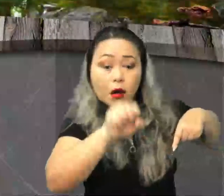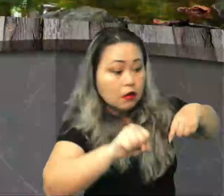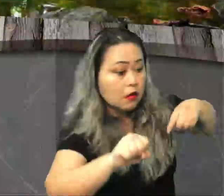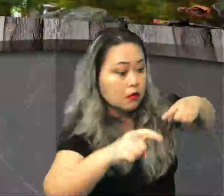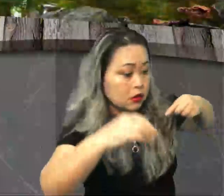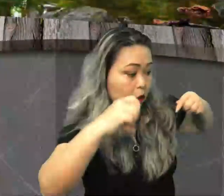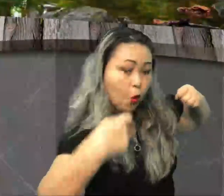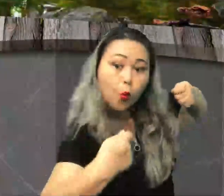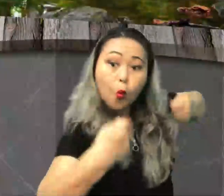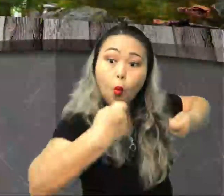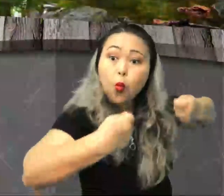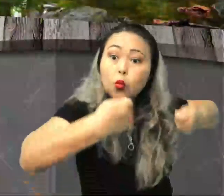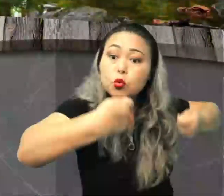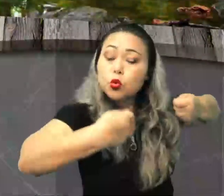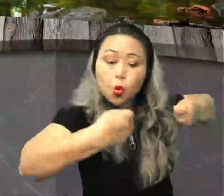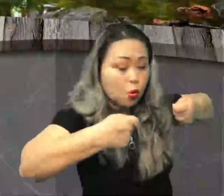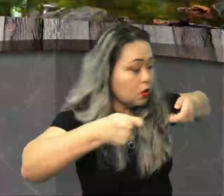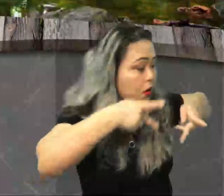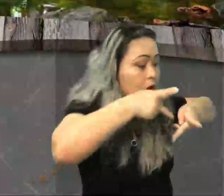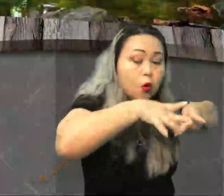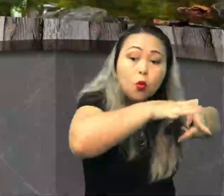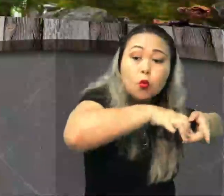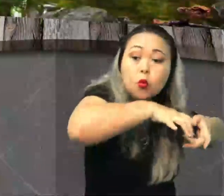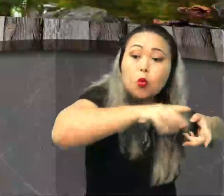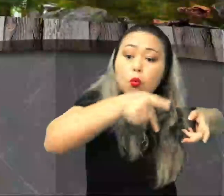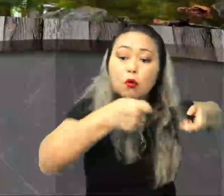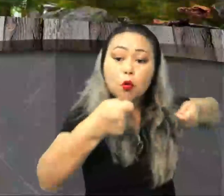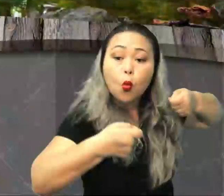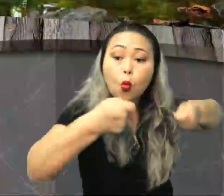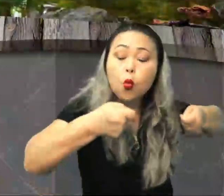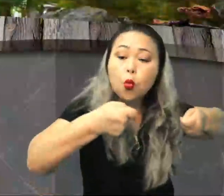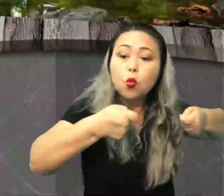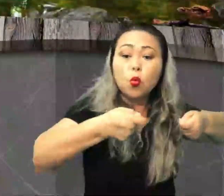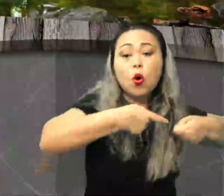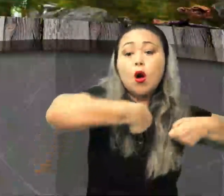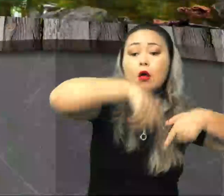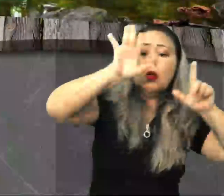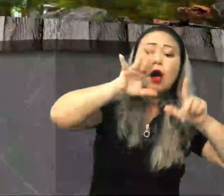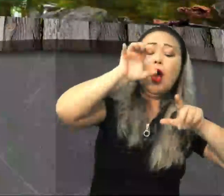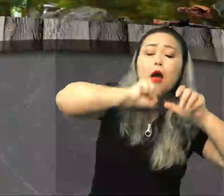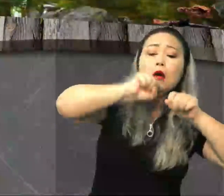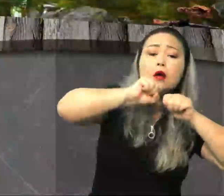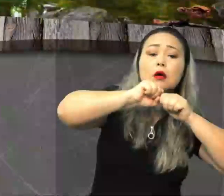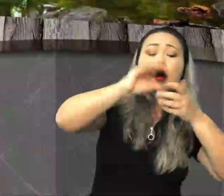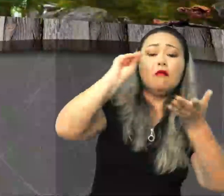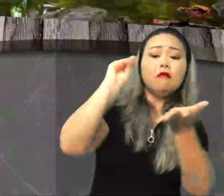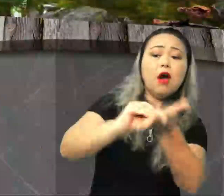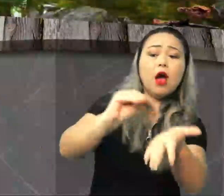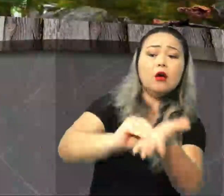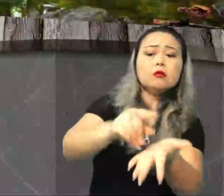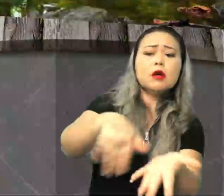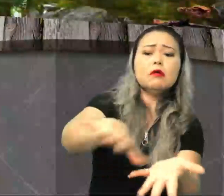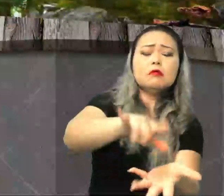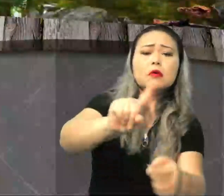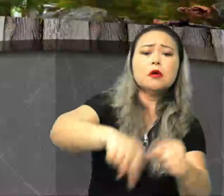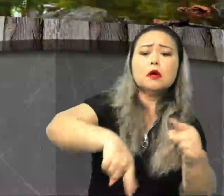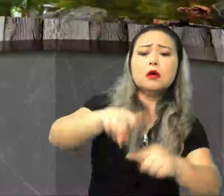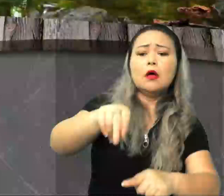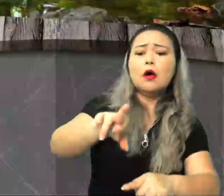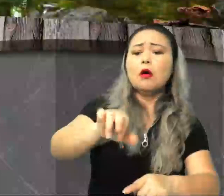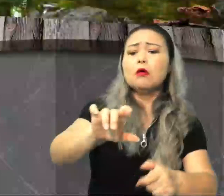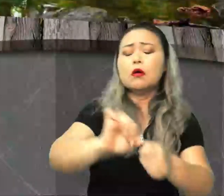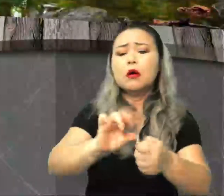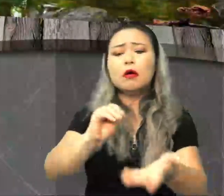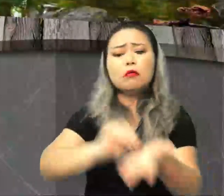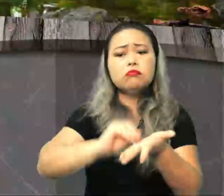controle daquelas populações. Quando você tem predador demais, ou quando você tem as presas